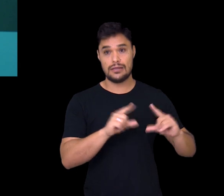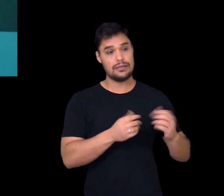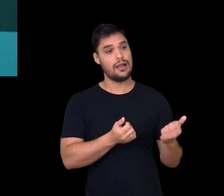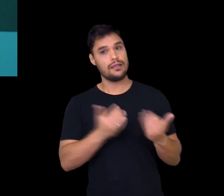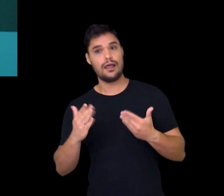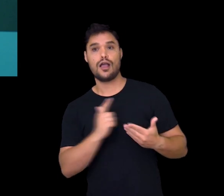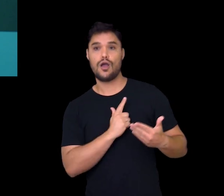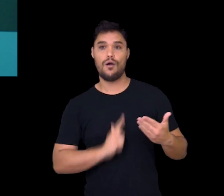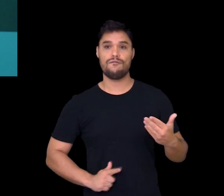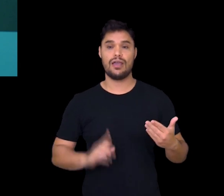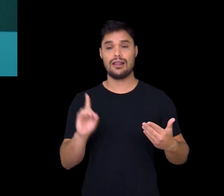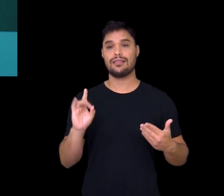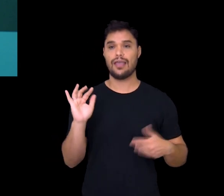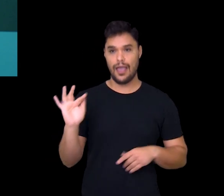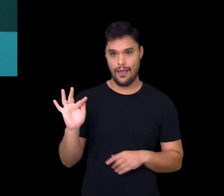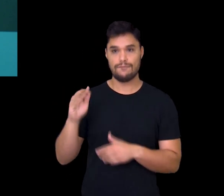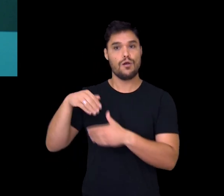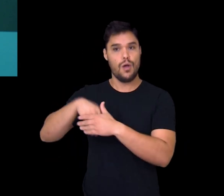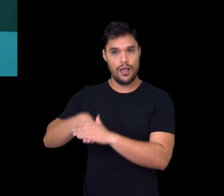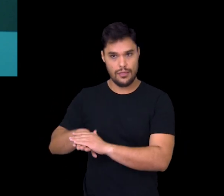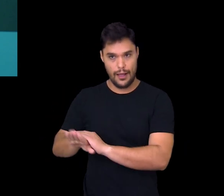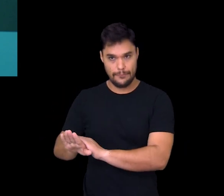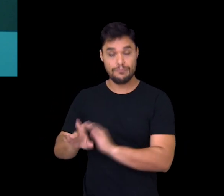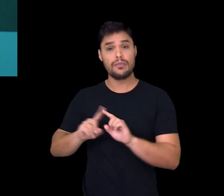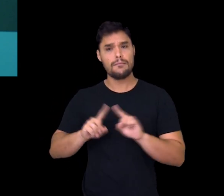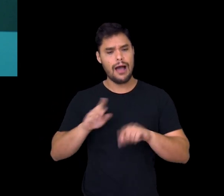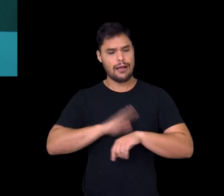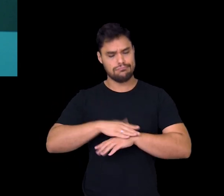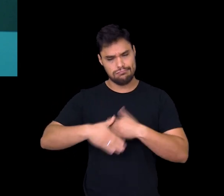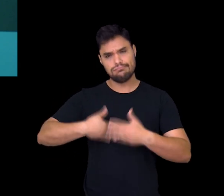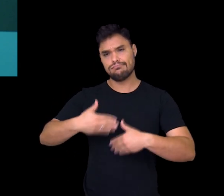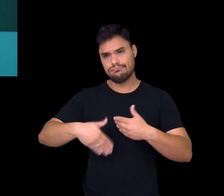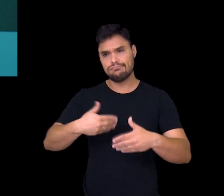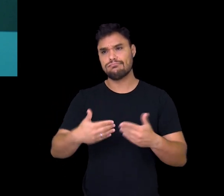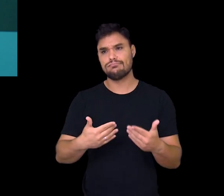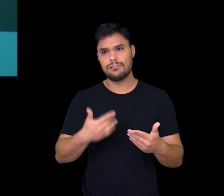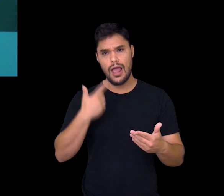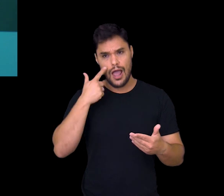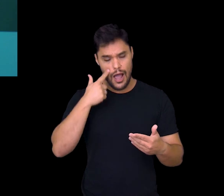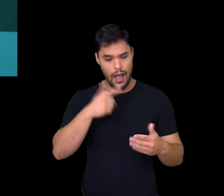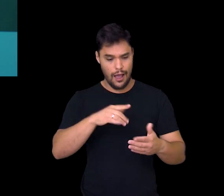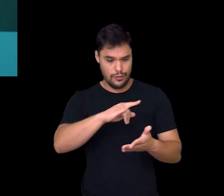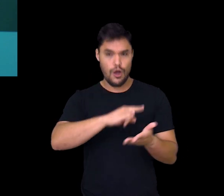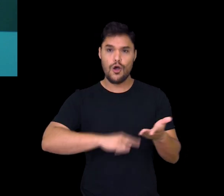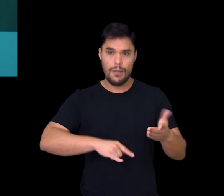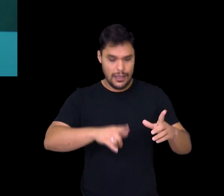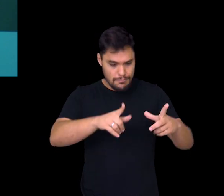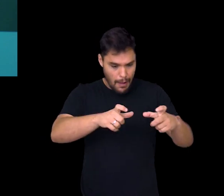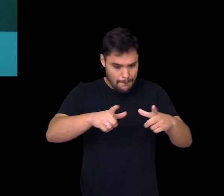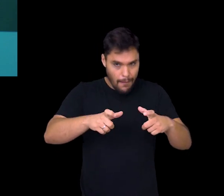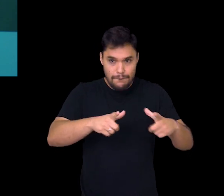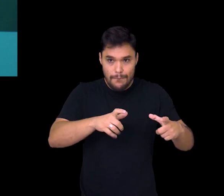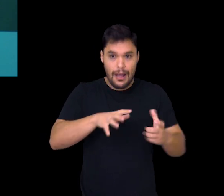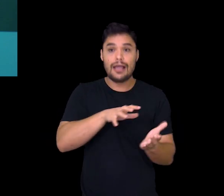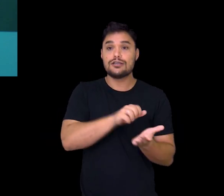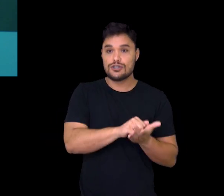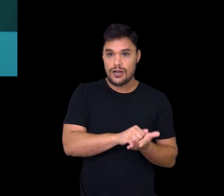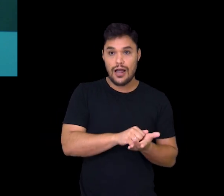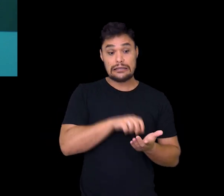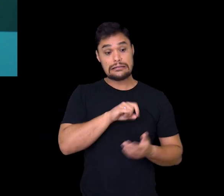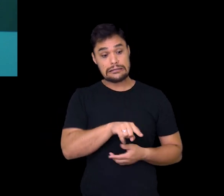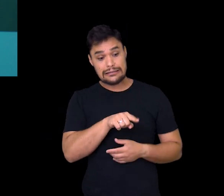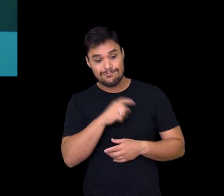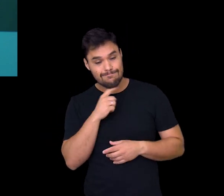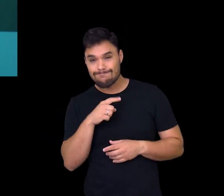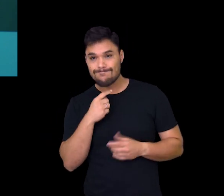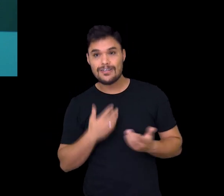grande arquivo. Num determinado momento da história, eles resolveram microfilmar aquilo. E eu fiquei sabendo e falei, poxa, se esse negócio não der certo,